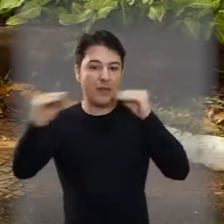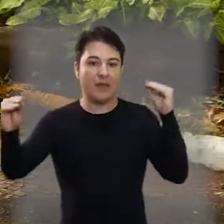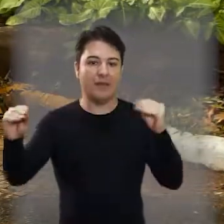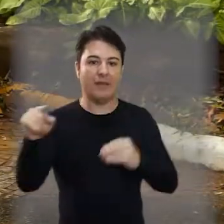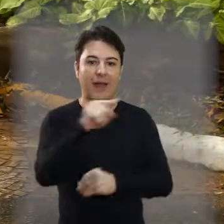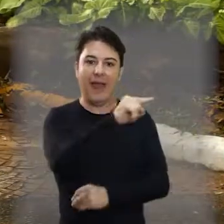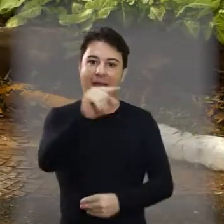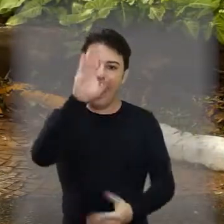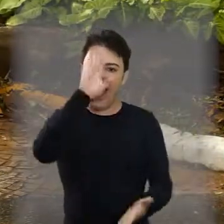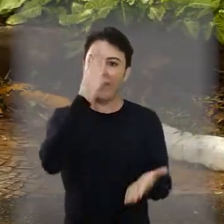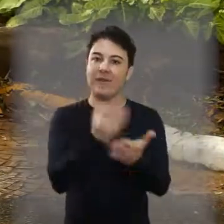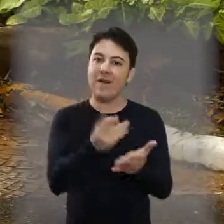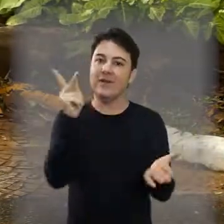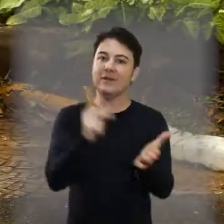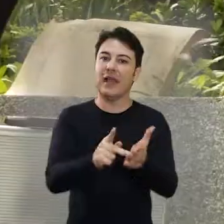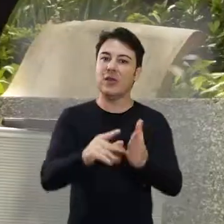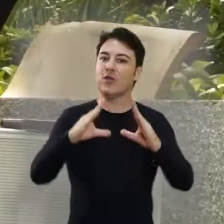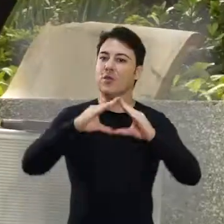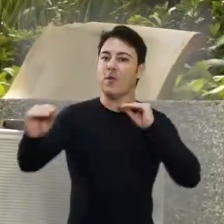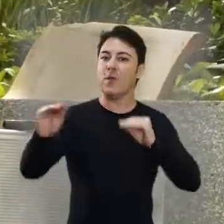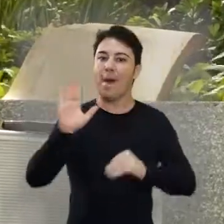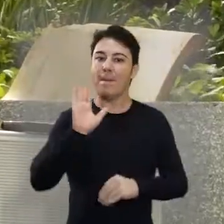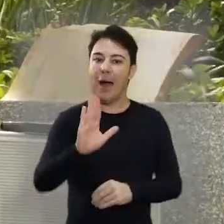e acreditar que ela vai sumir,